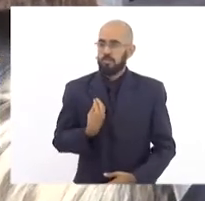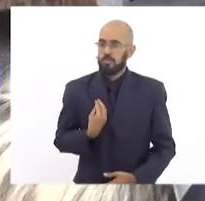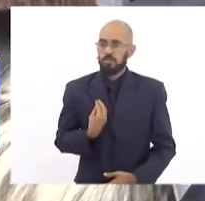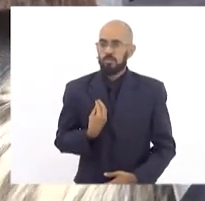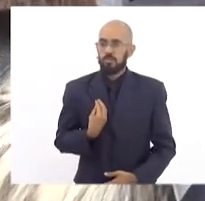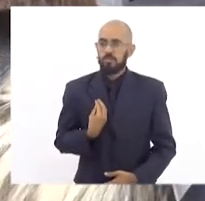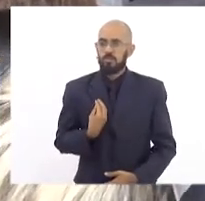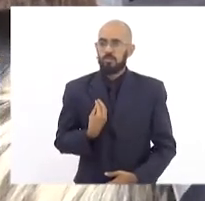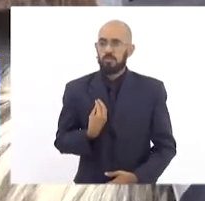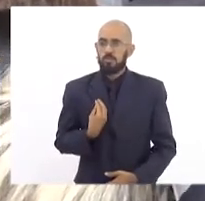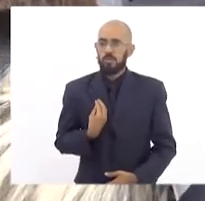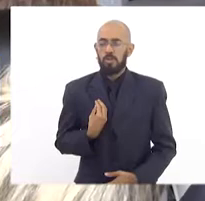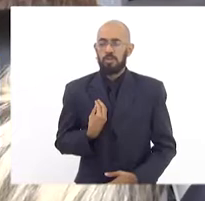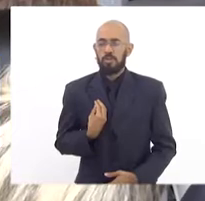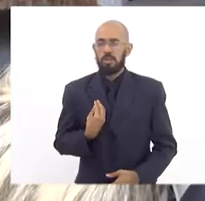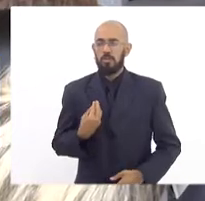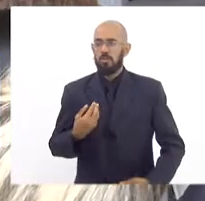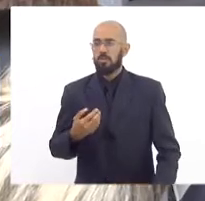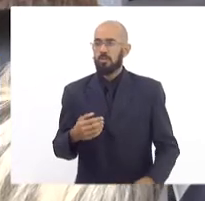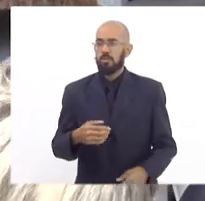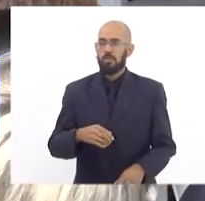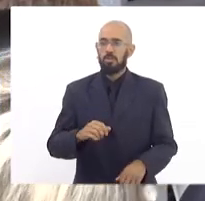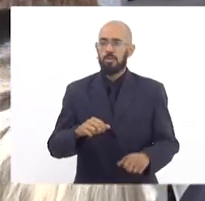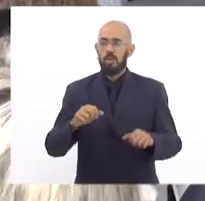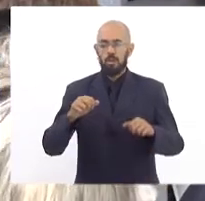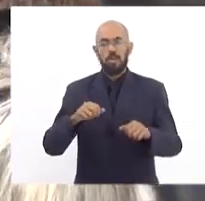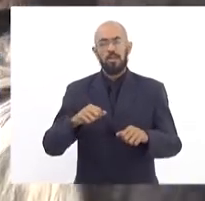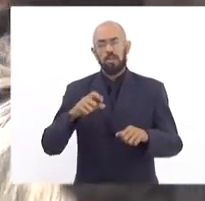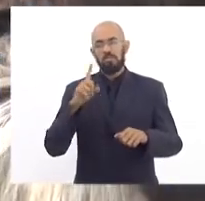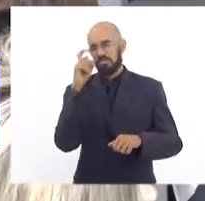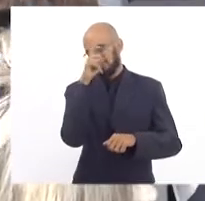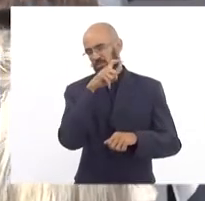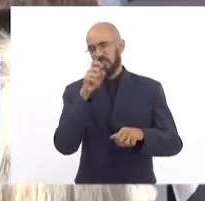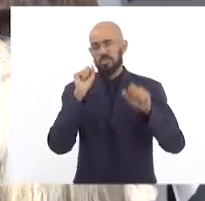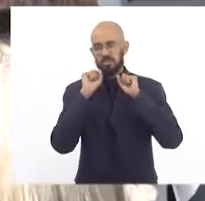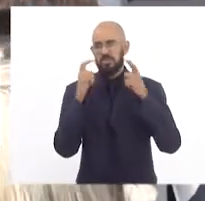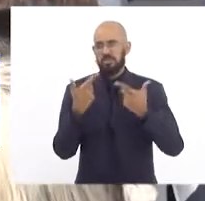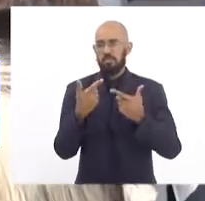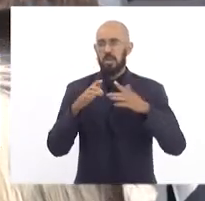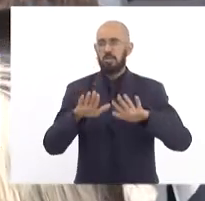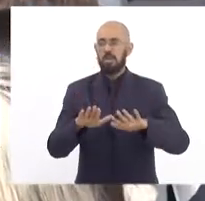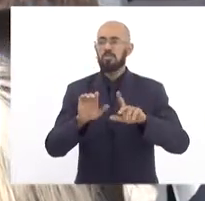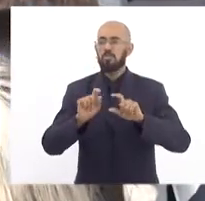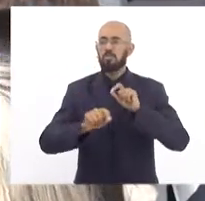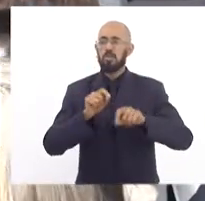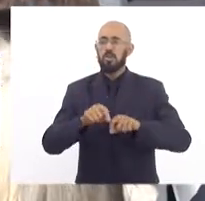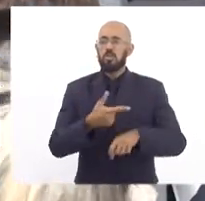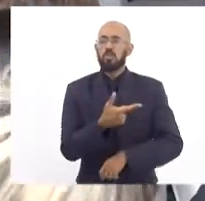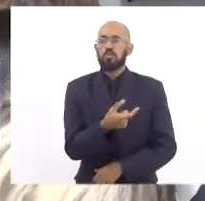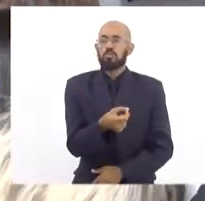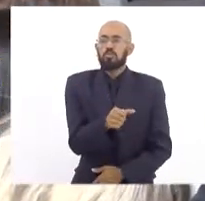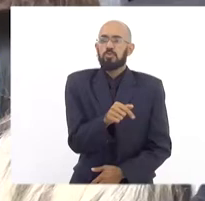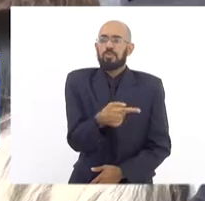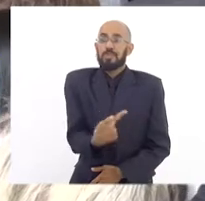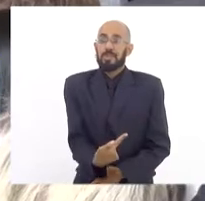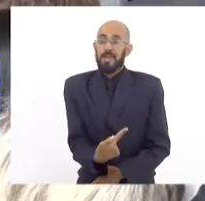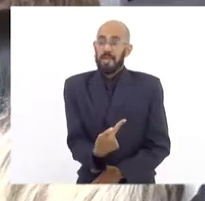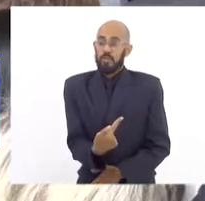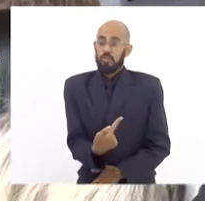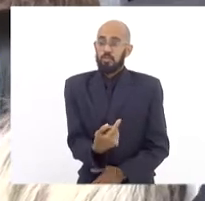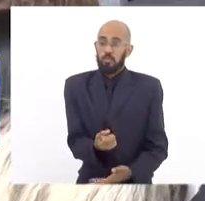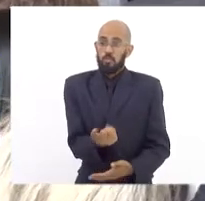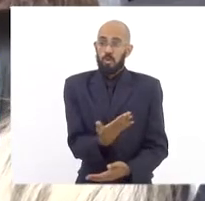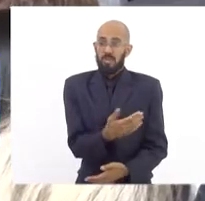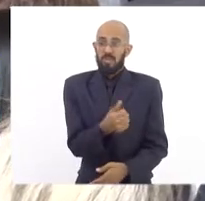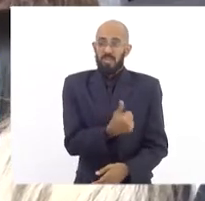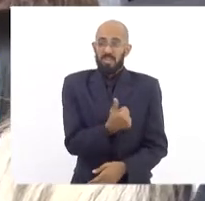momentos difíceis na Assembleia. E a gente tem que lembrar, Sérgio Romário, que lá em 17, no momento da gente aderir aquele primeiro